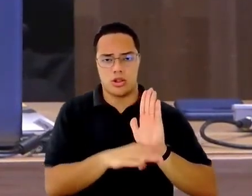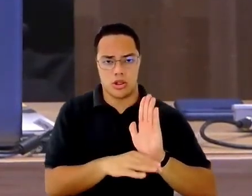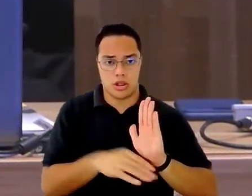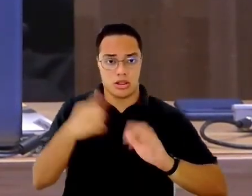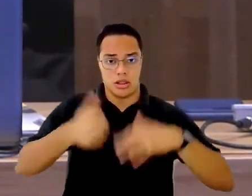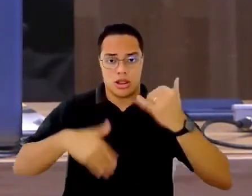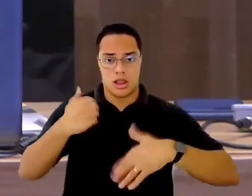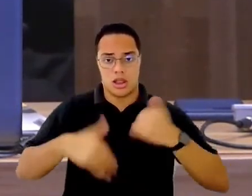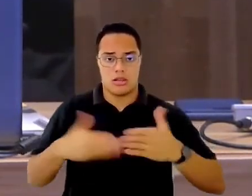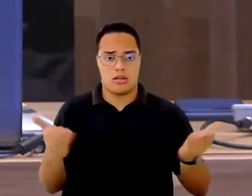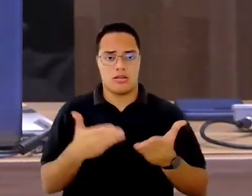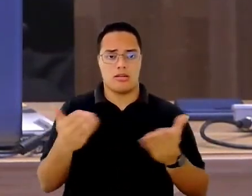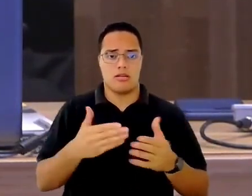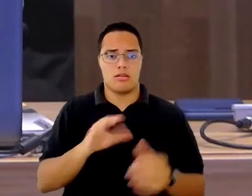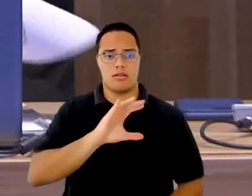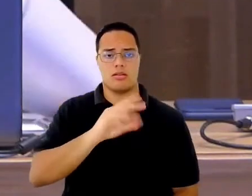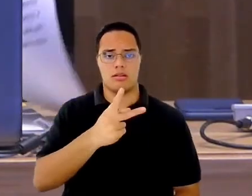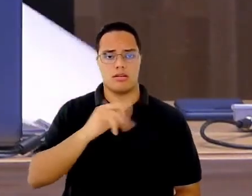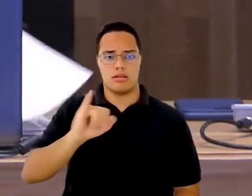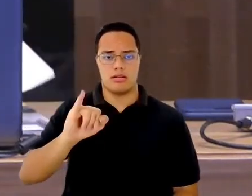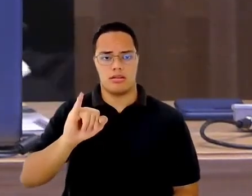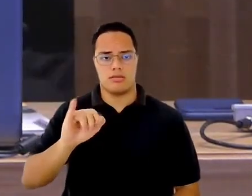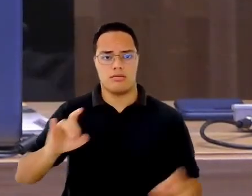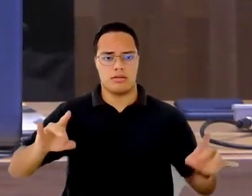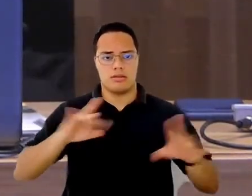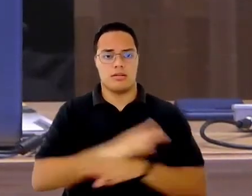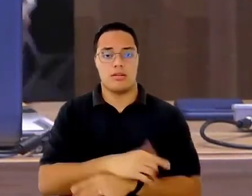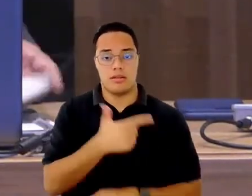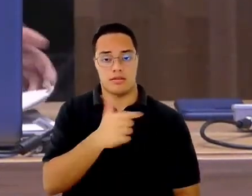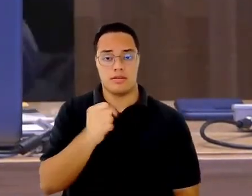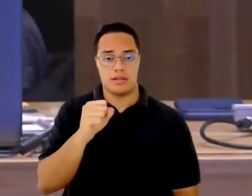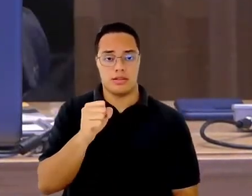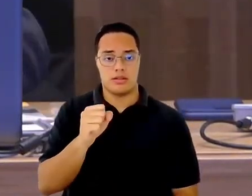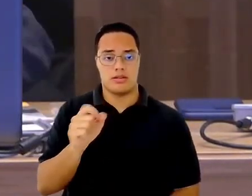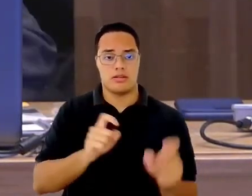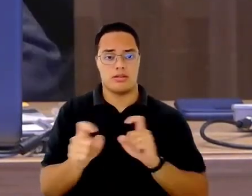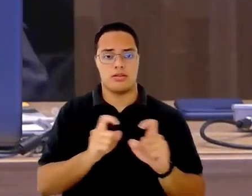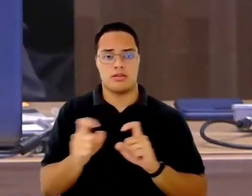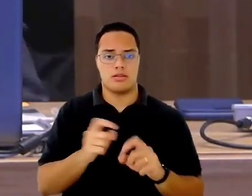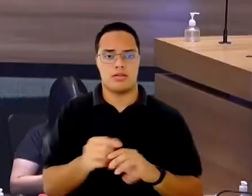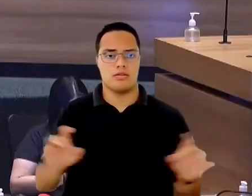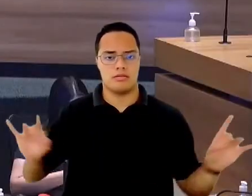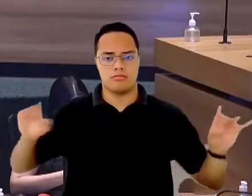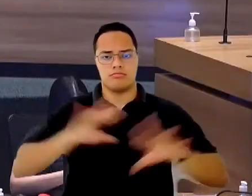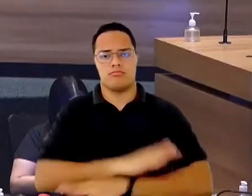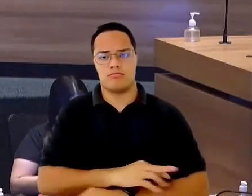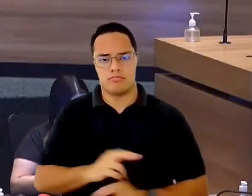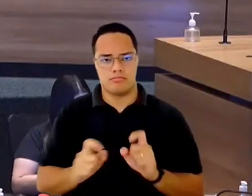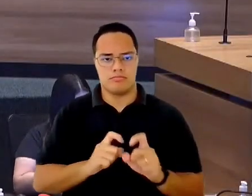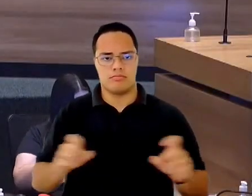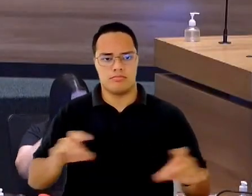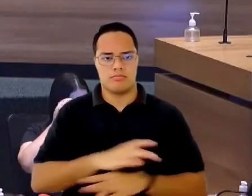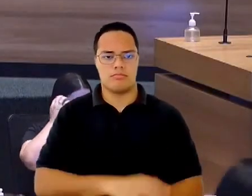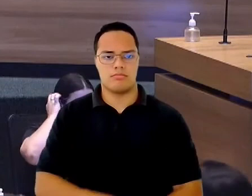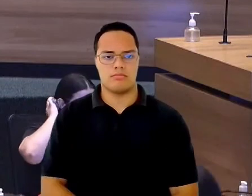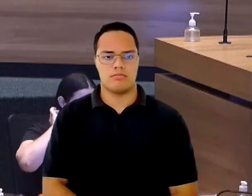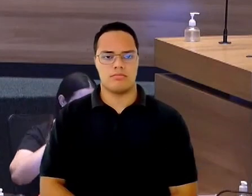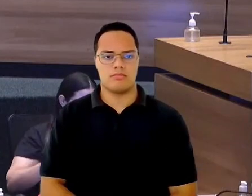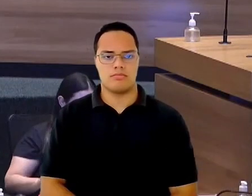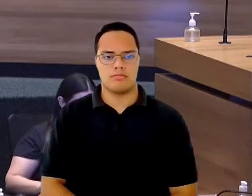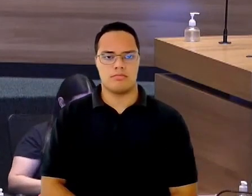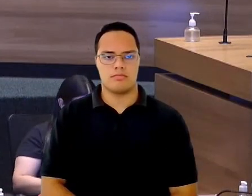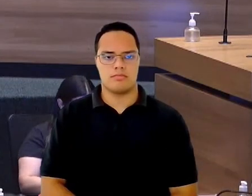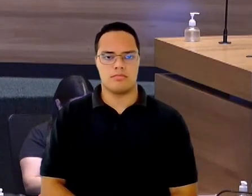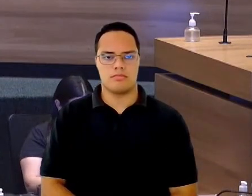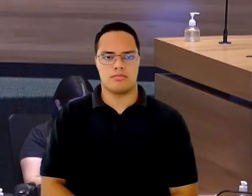declaro encerrada a 28ª reunião ordinária. Está encerrada a reunião. Vocês não vão fazer aqui